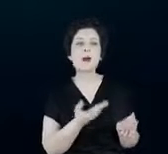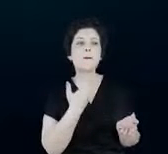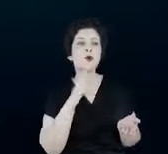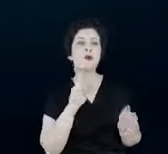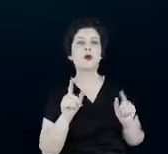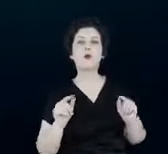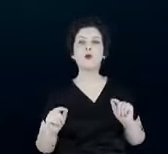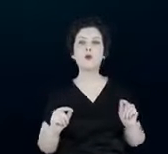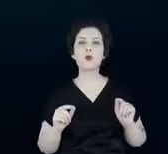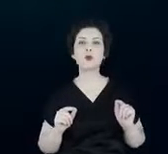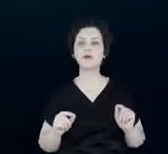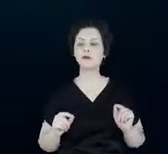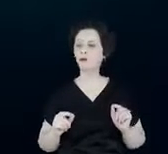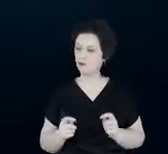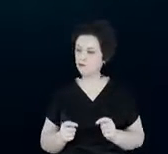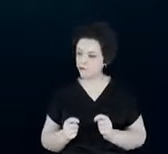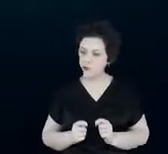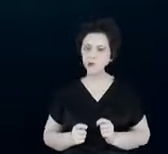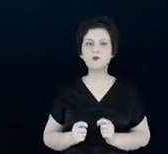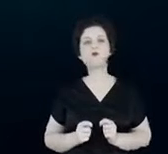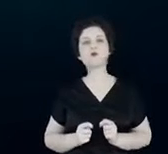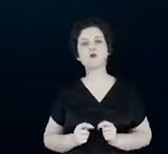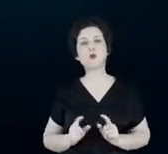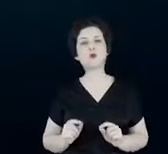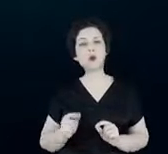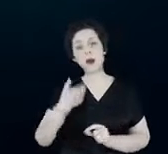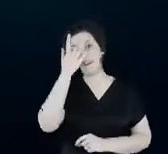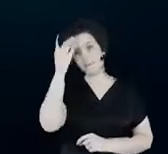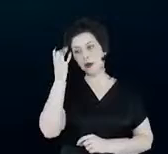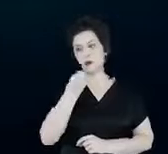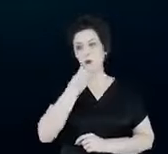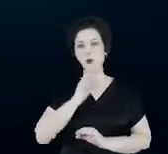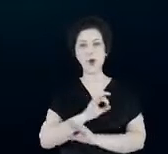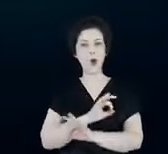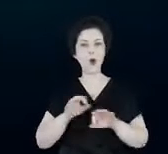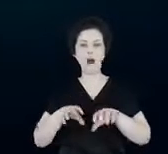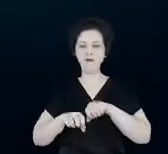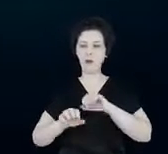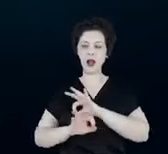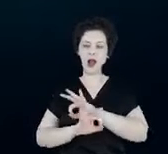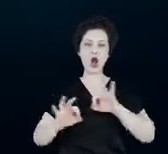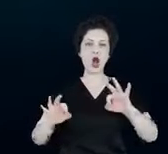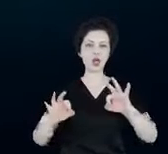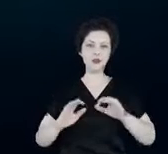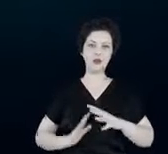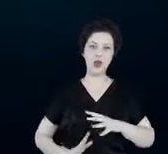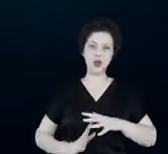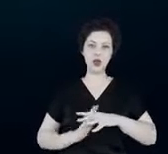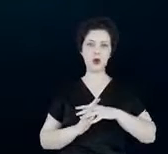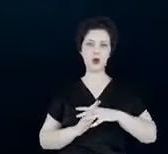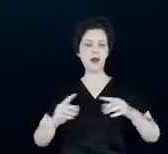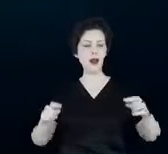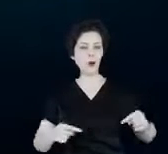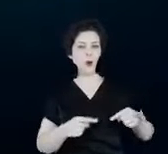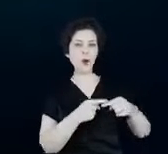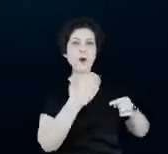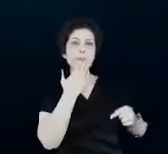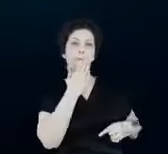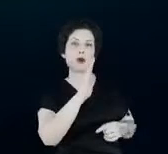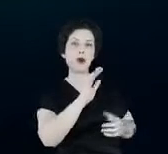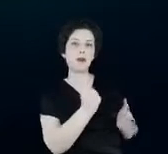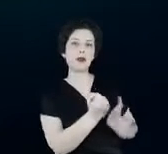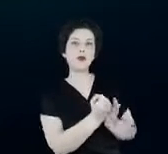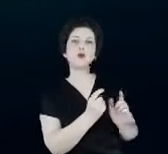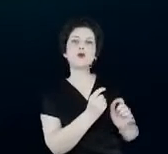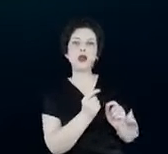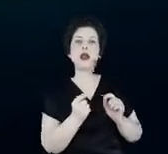e não vai abrir mão de nenhum pessoas boas muito bem qualificadas estão alinhadas com essa promessa de marca é claro que